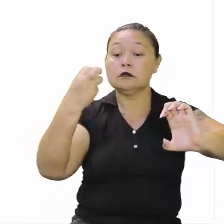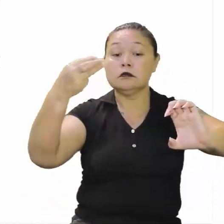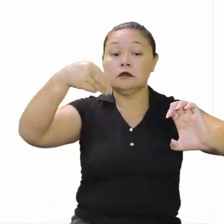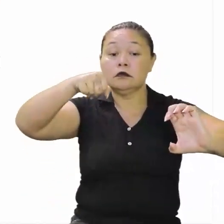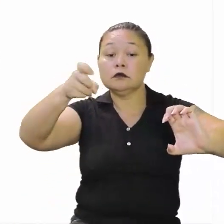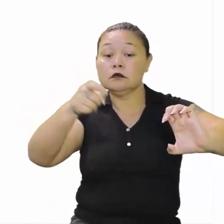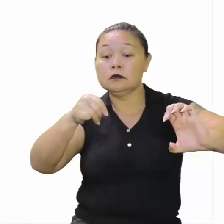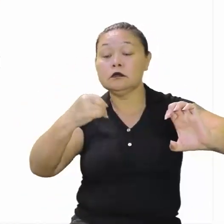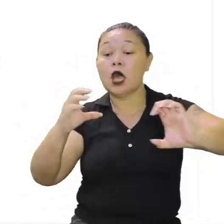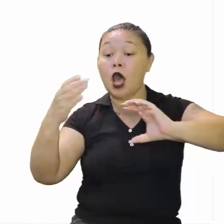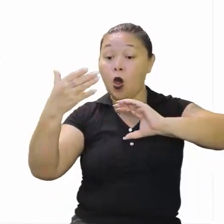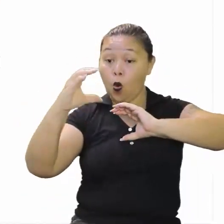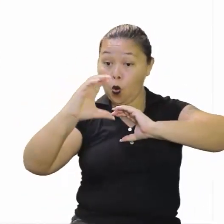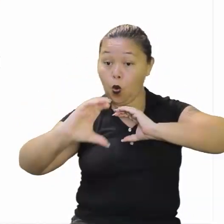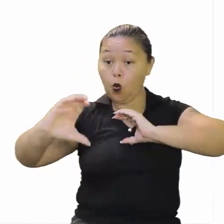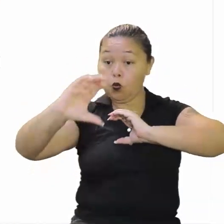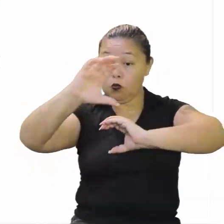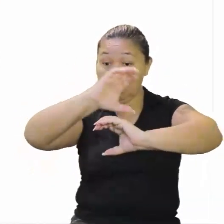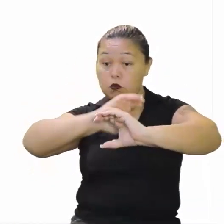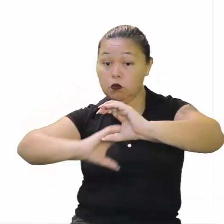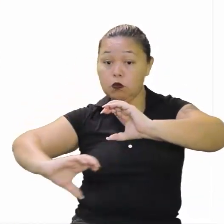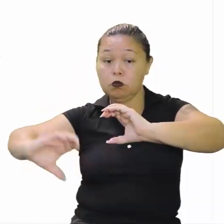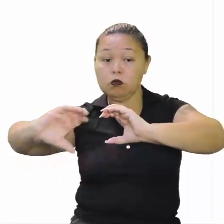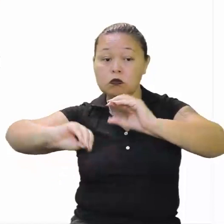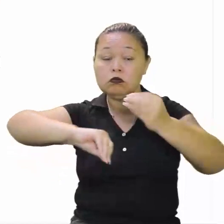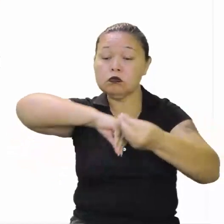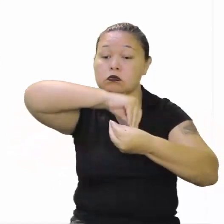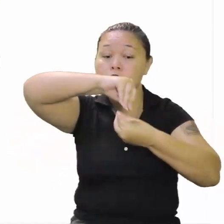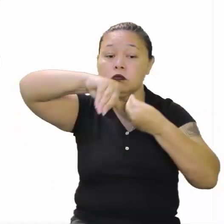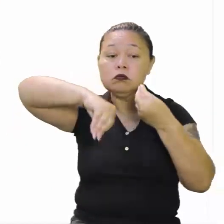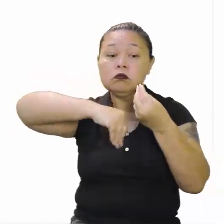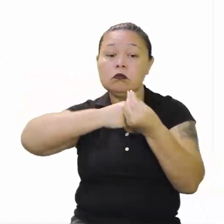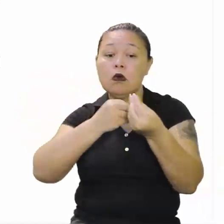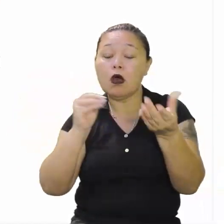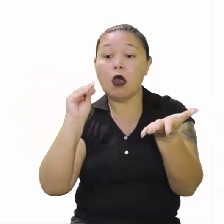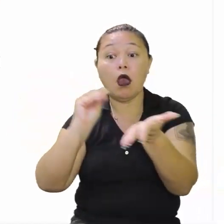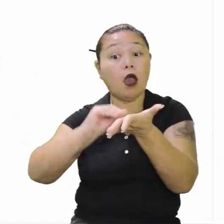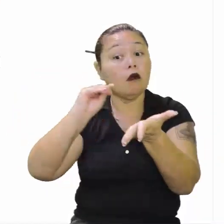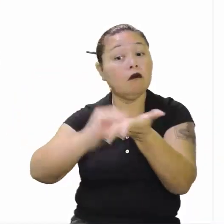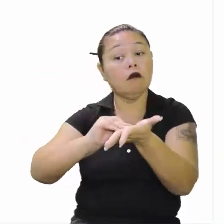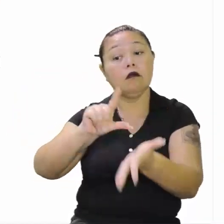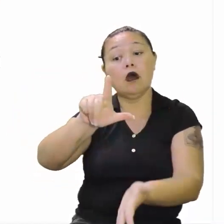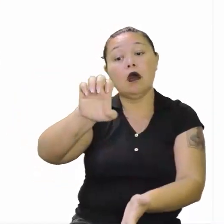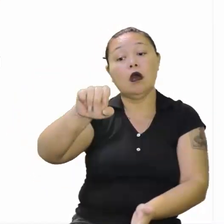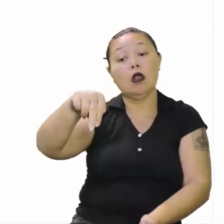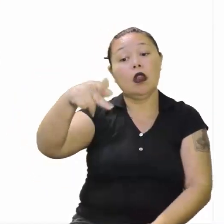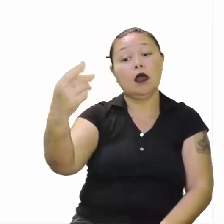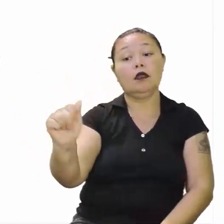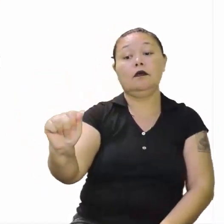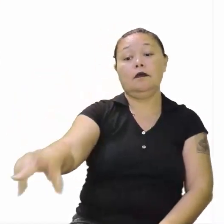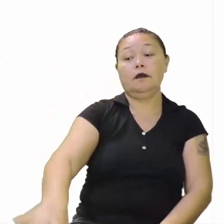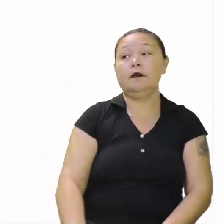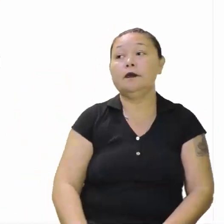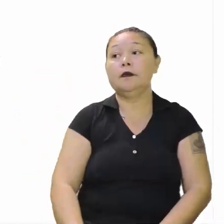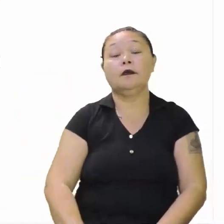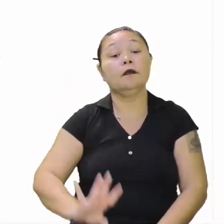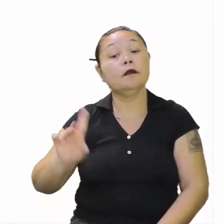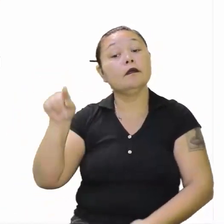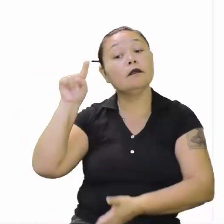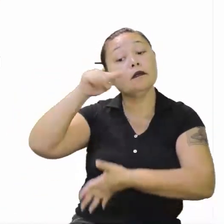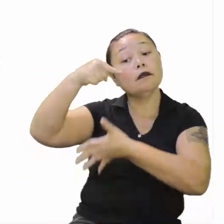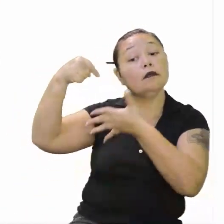de monóxido de carbono pela combustão incompleta da lenha. Aí, meus